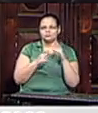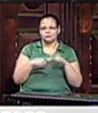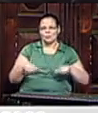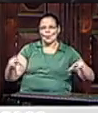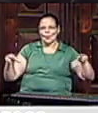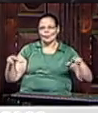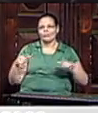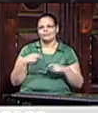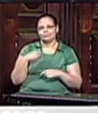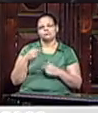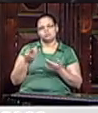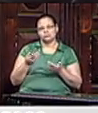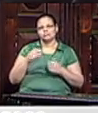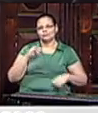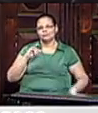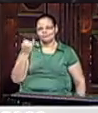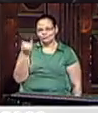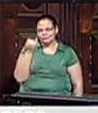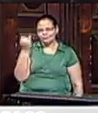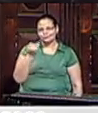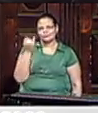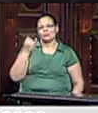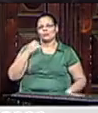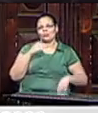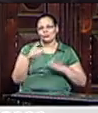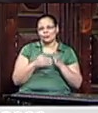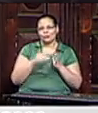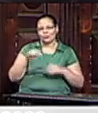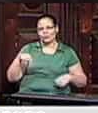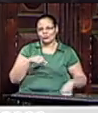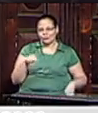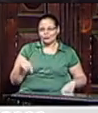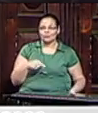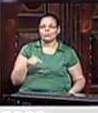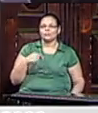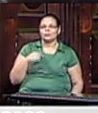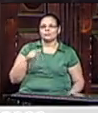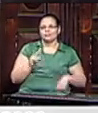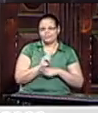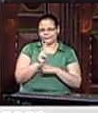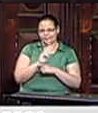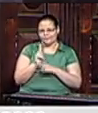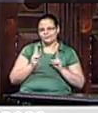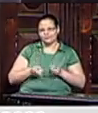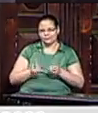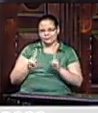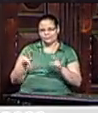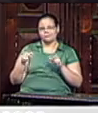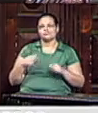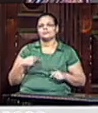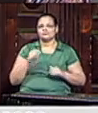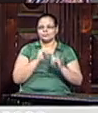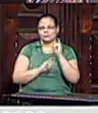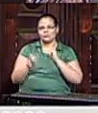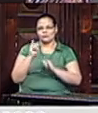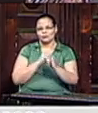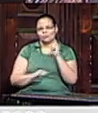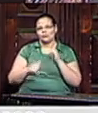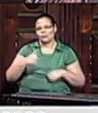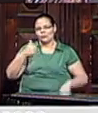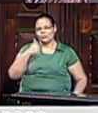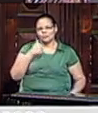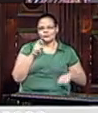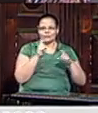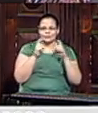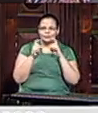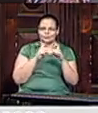lembrança e homenagem e oportuno que nós todos nos juntemos para que os guarda-parques continuem. Anuncio, em primeira discussão,